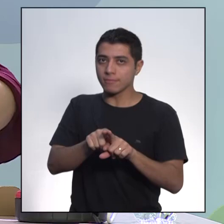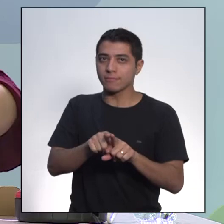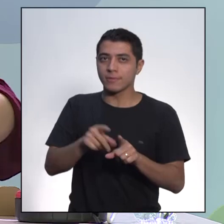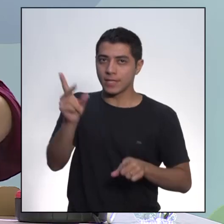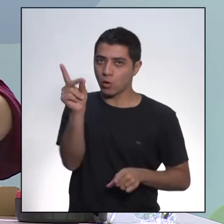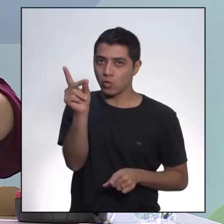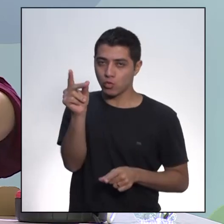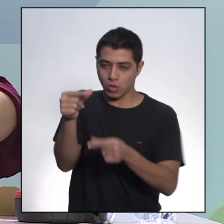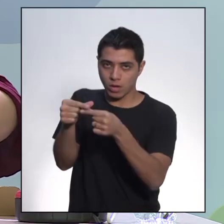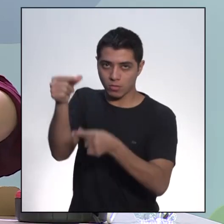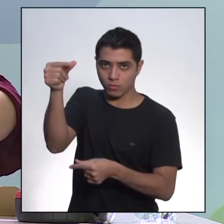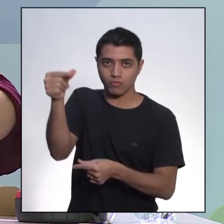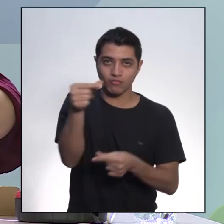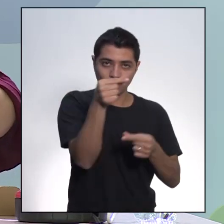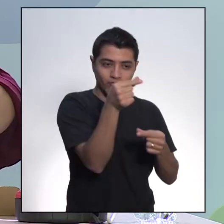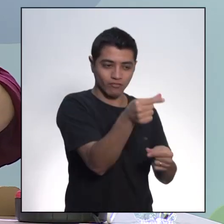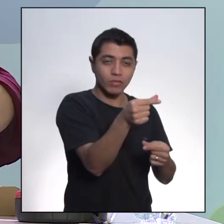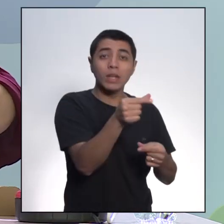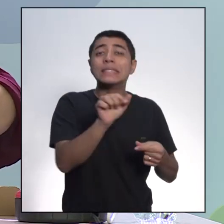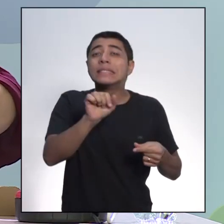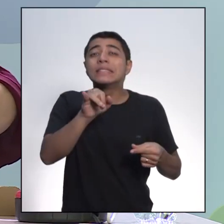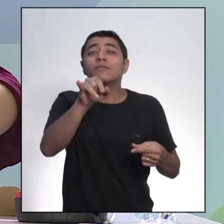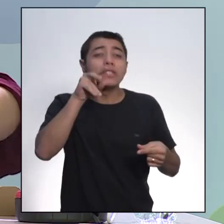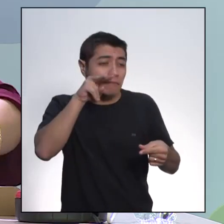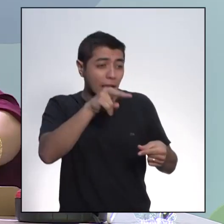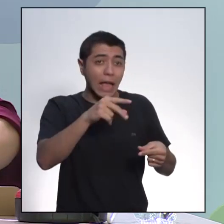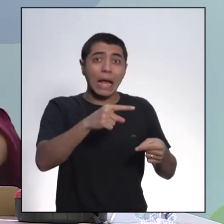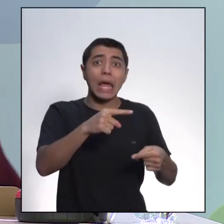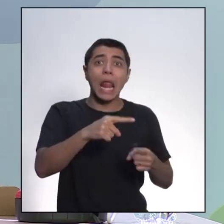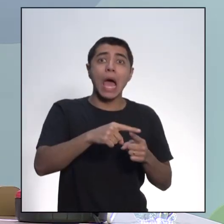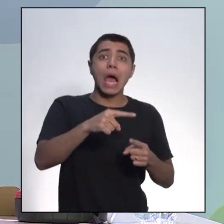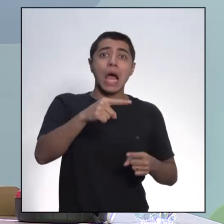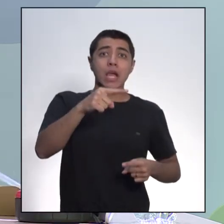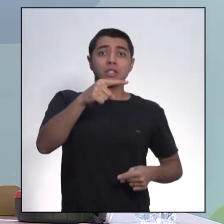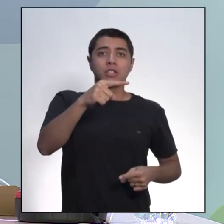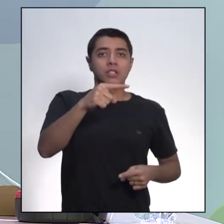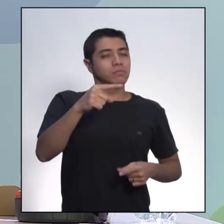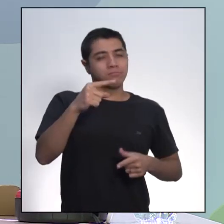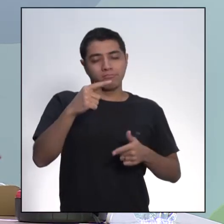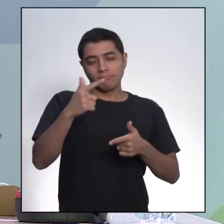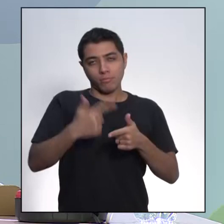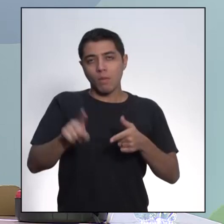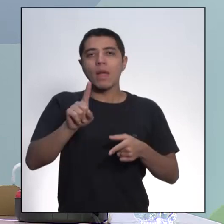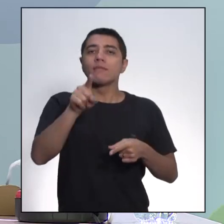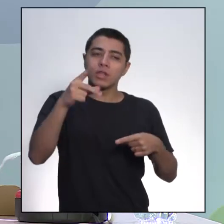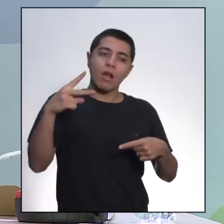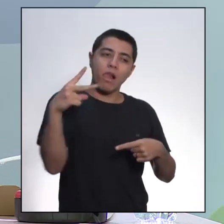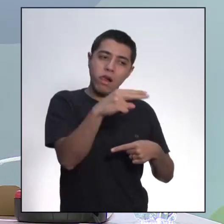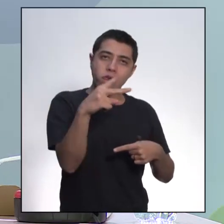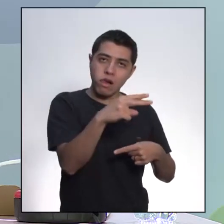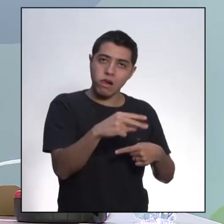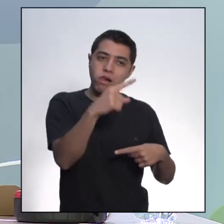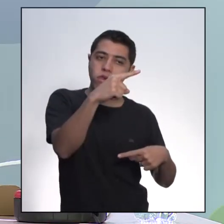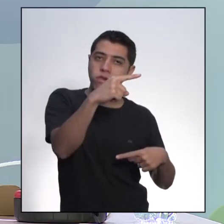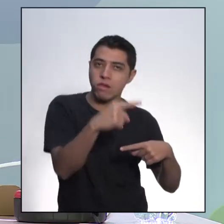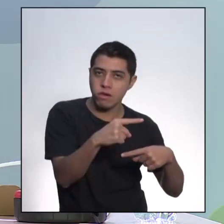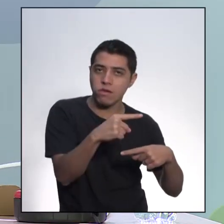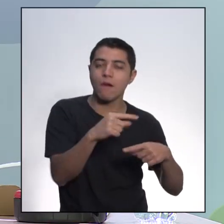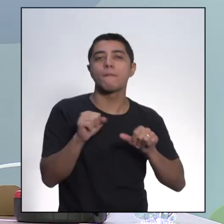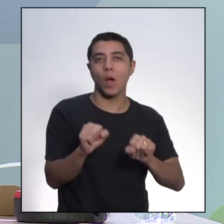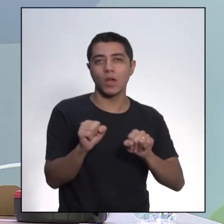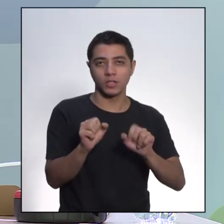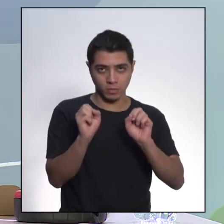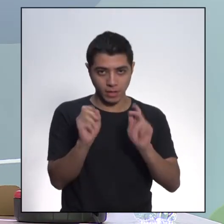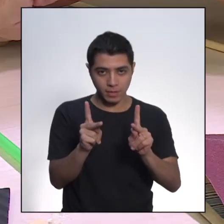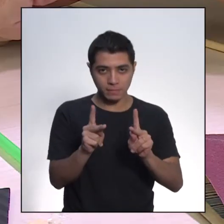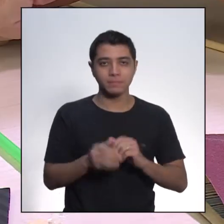ficar muito grande, depois você acerta, não tem problema. A ideia é só para passar mesmo o palitinho de